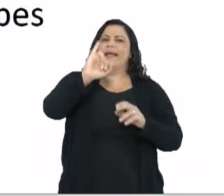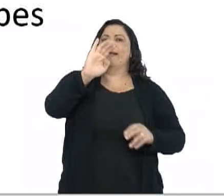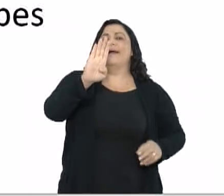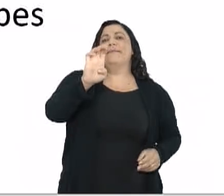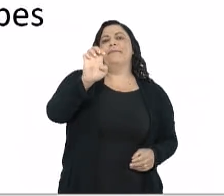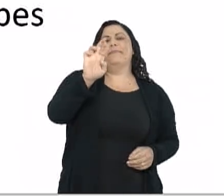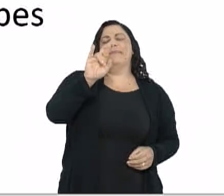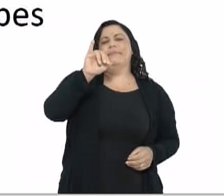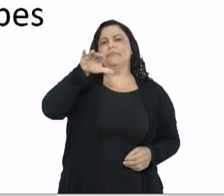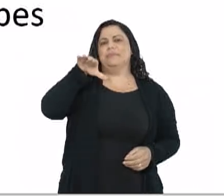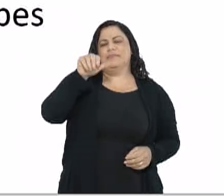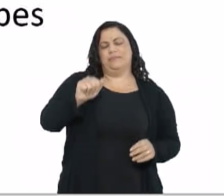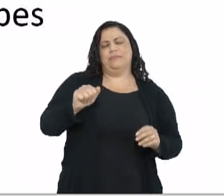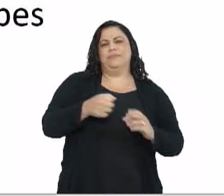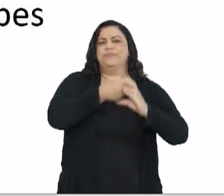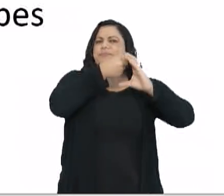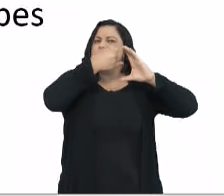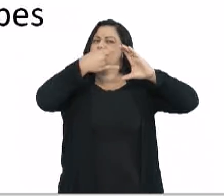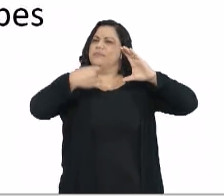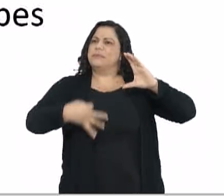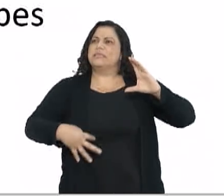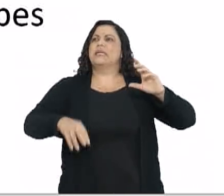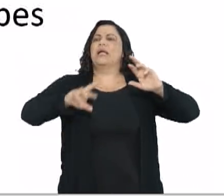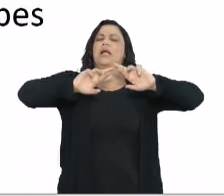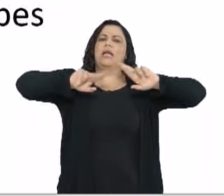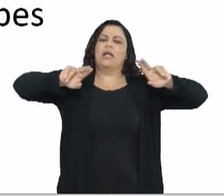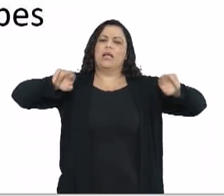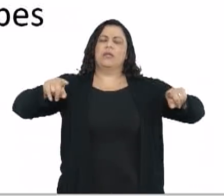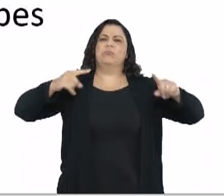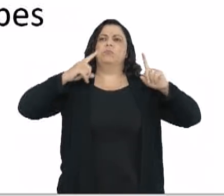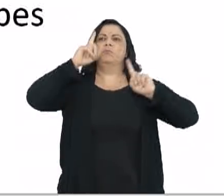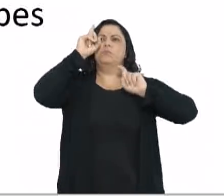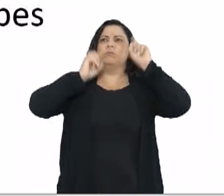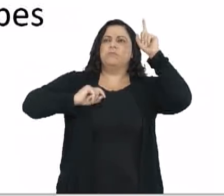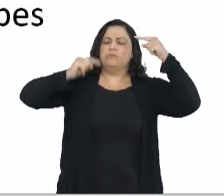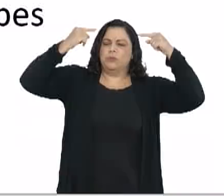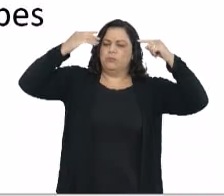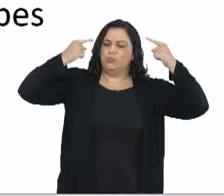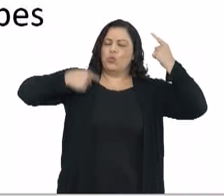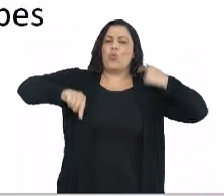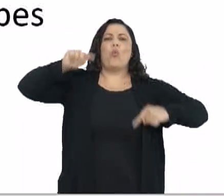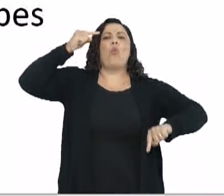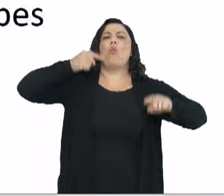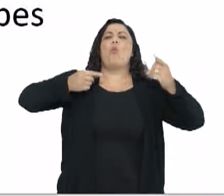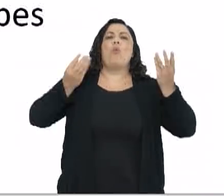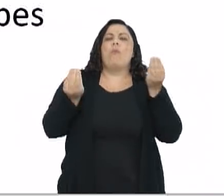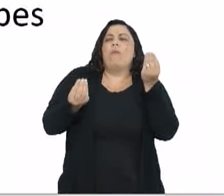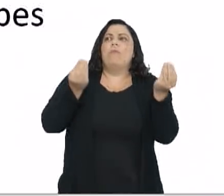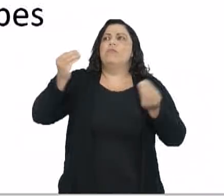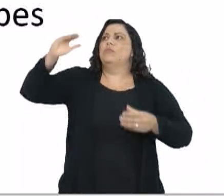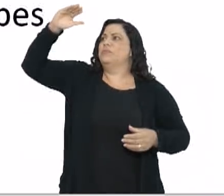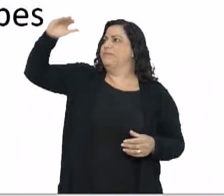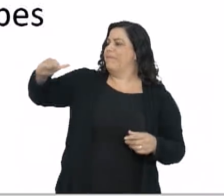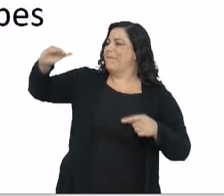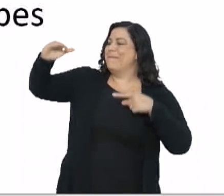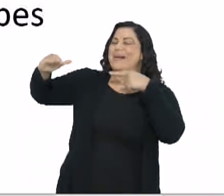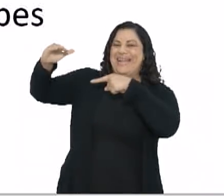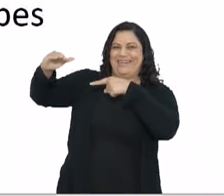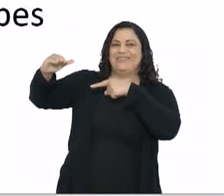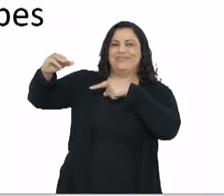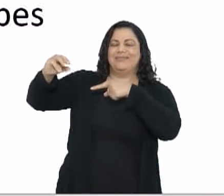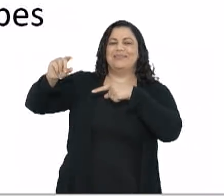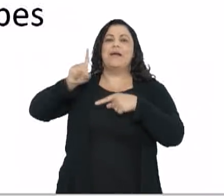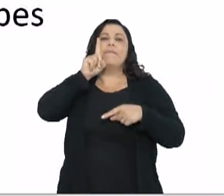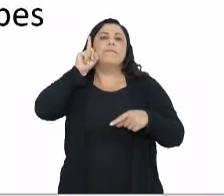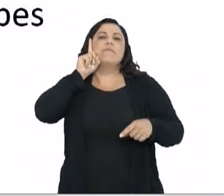das características, dos tipos físicos desses povos, né, de estatura baixa e moreno. Povos mediterrâneos